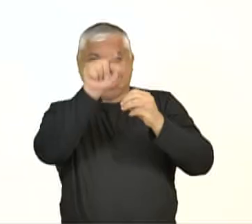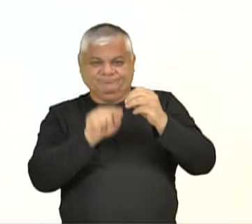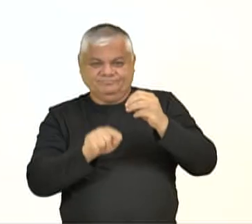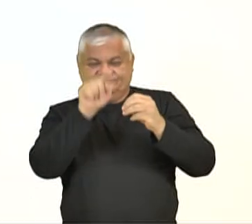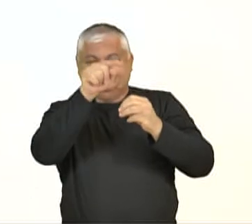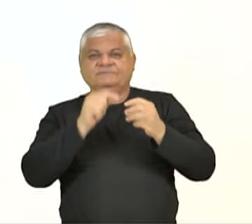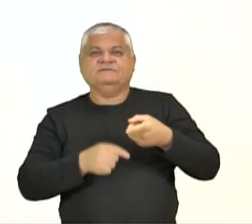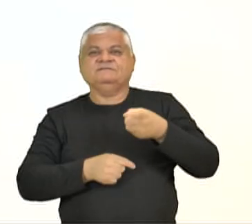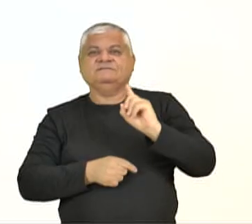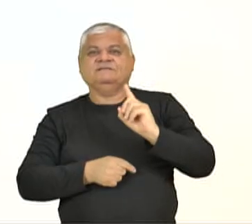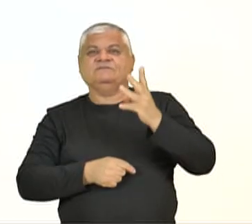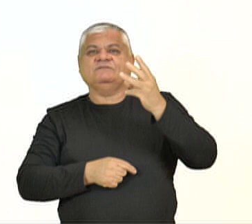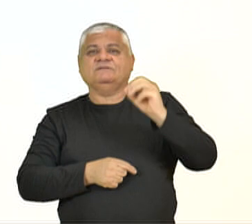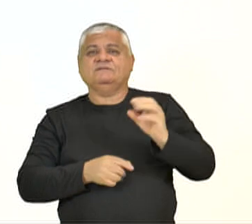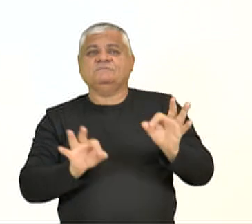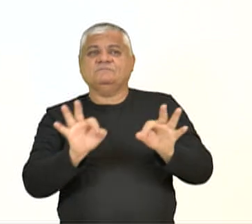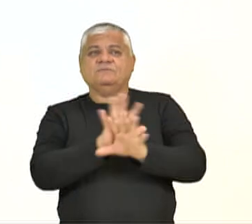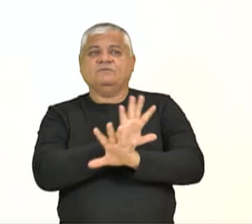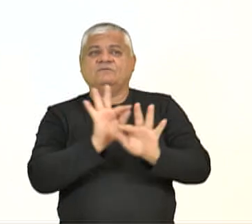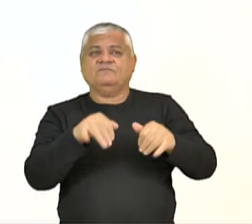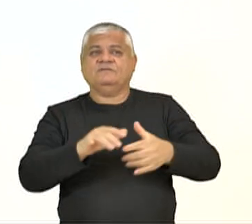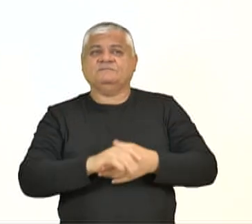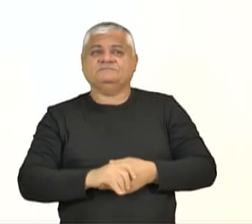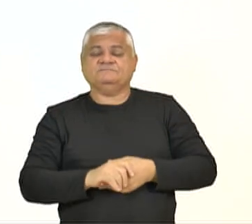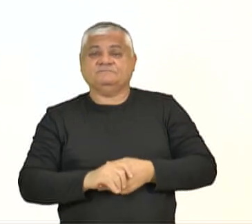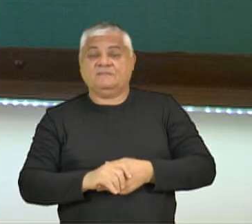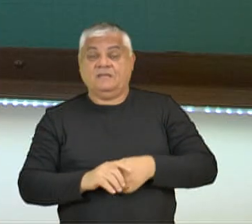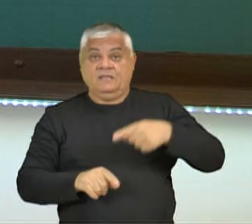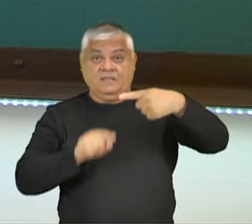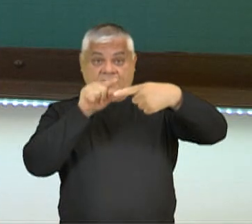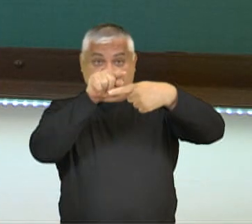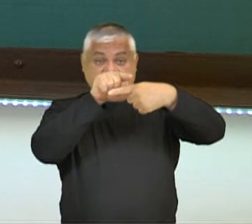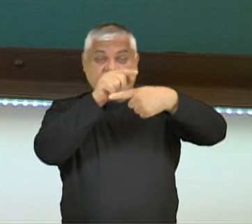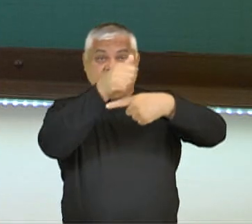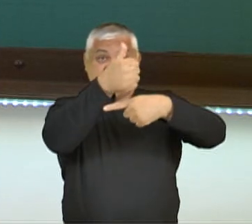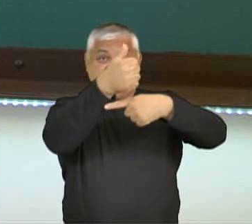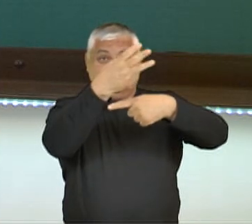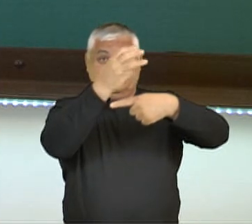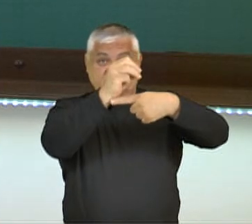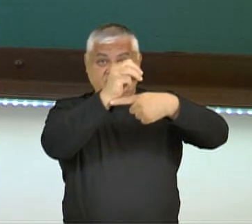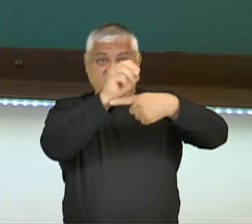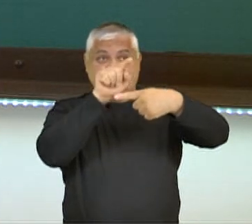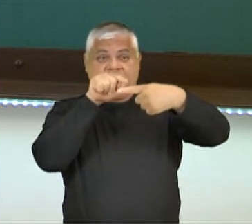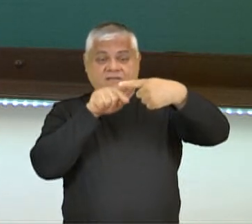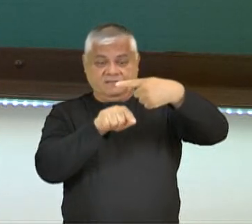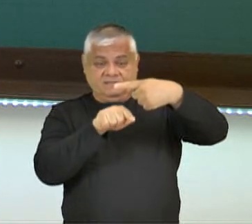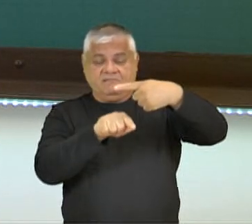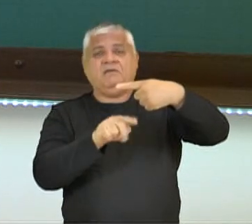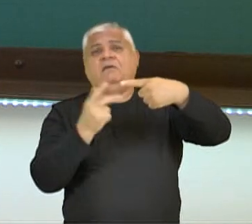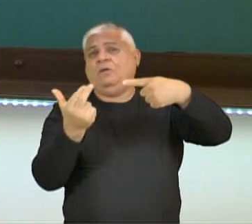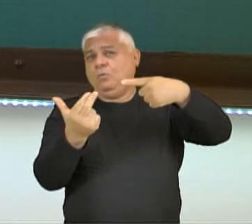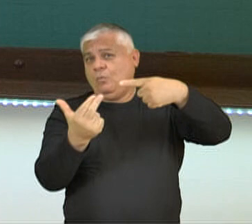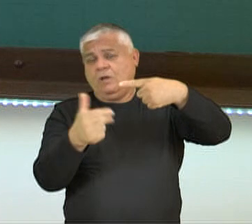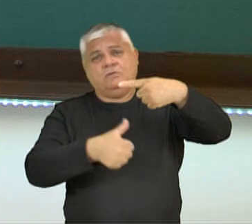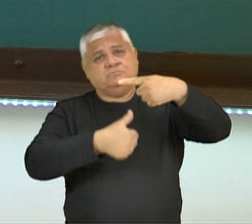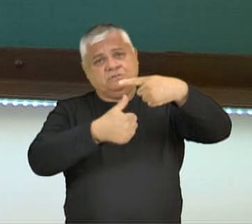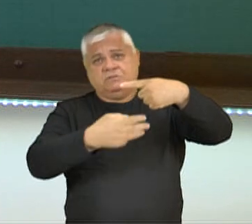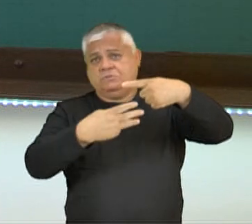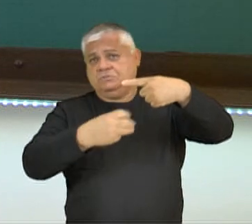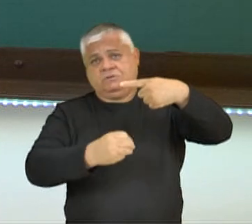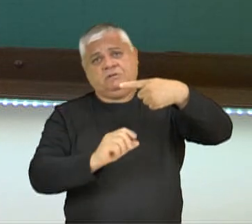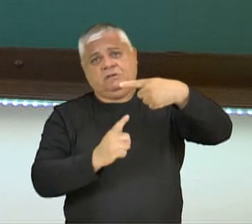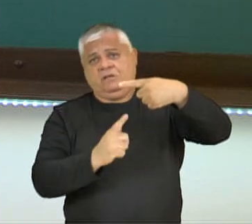graus. E agora acabou o problema, né? Porque se o alfa vale 130 graus, o θ embaixo também